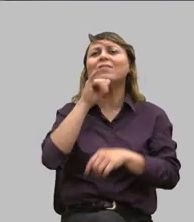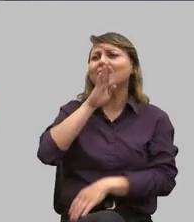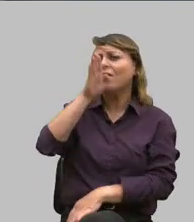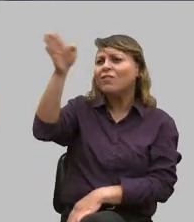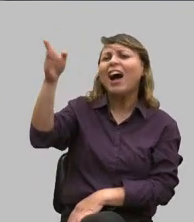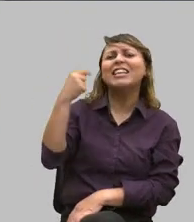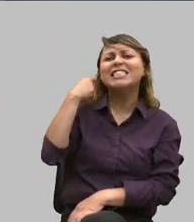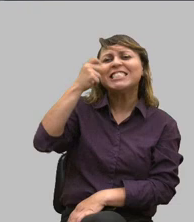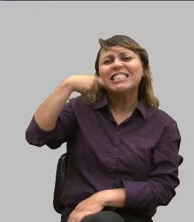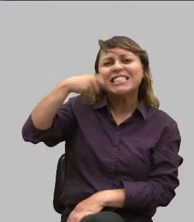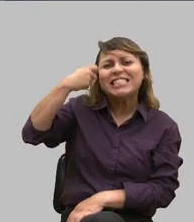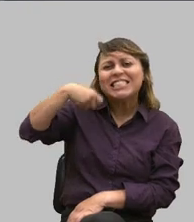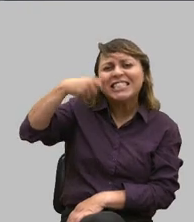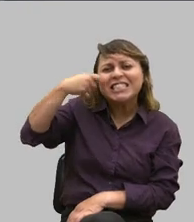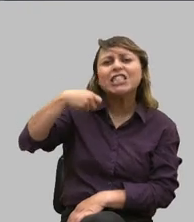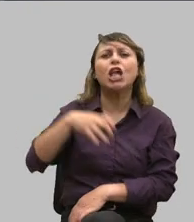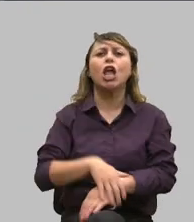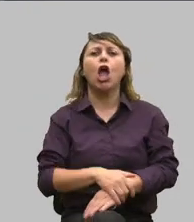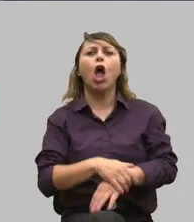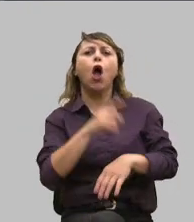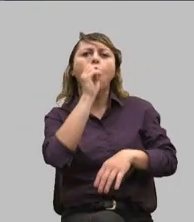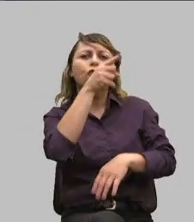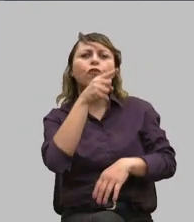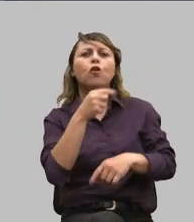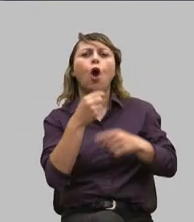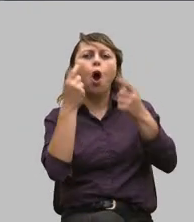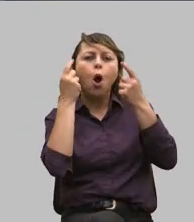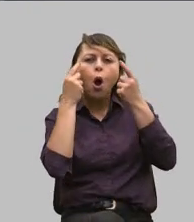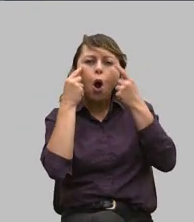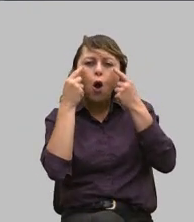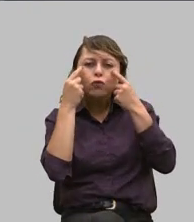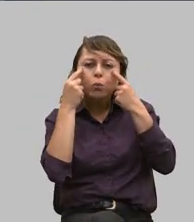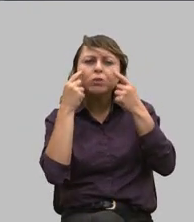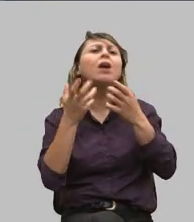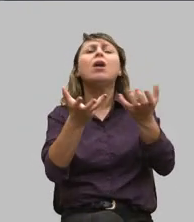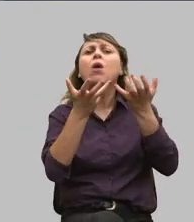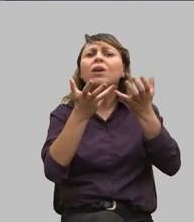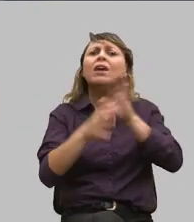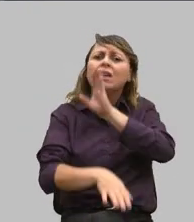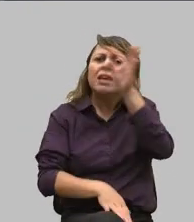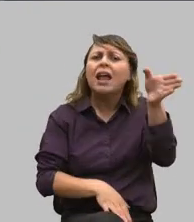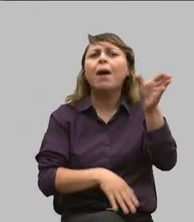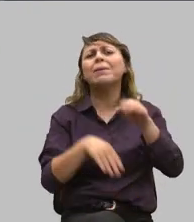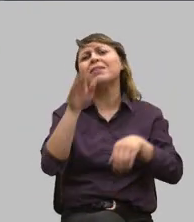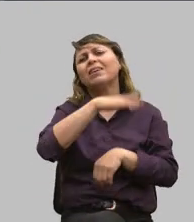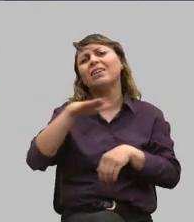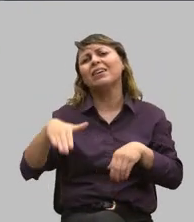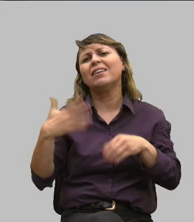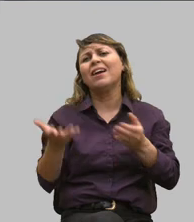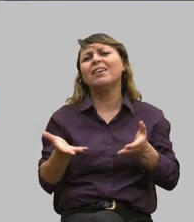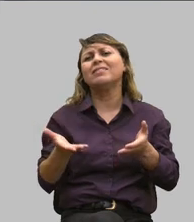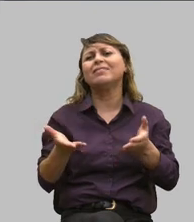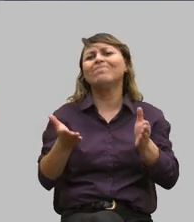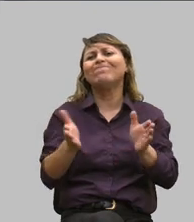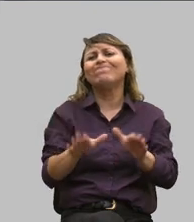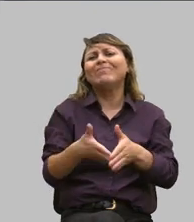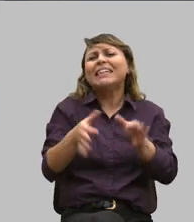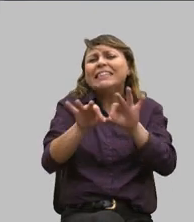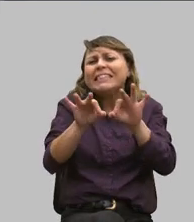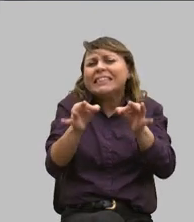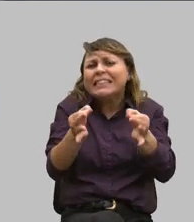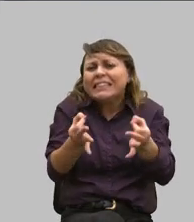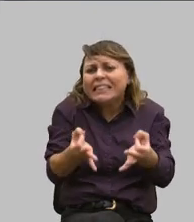dentista ao oftalmologista e eu queria muito ir como era uma criança pobre muito pobre aí a gente eu